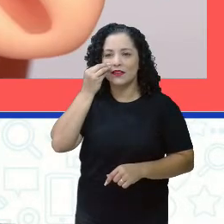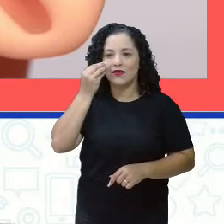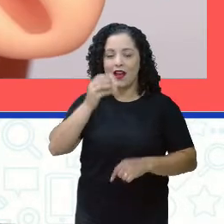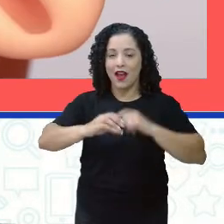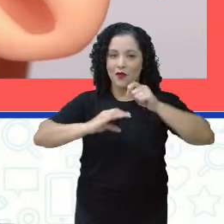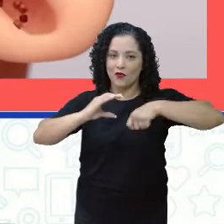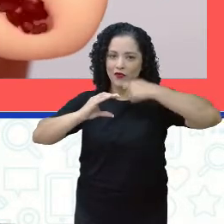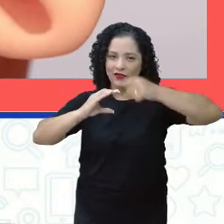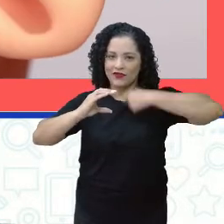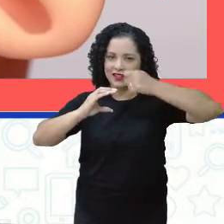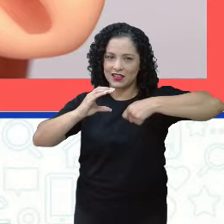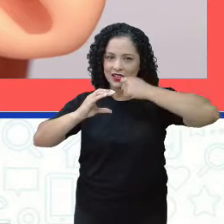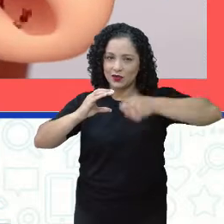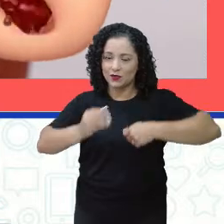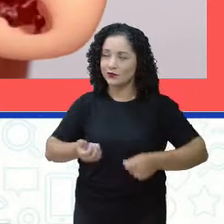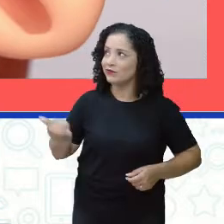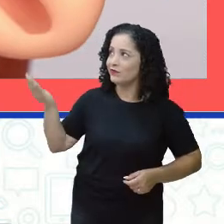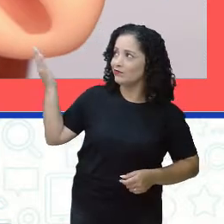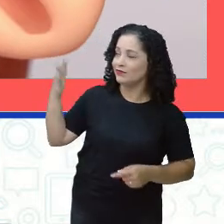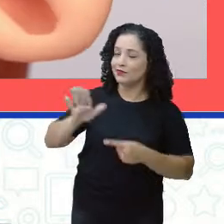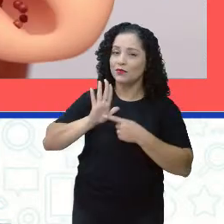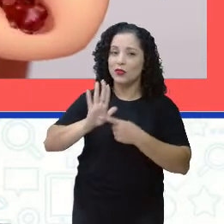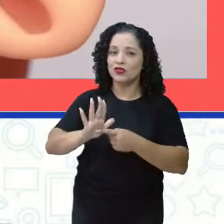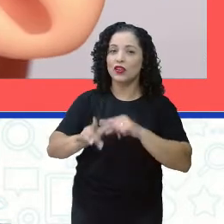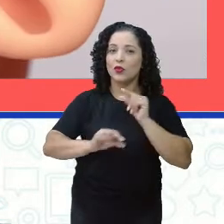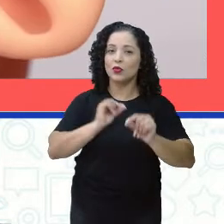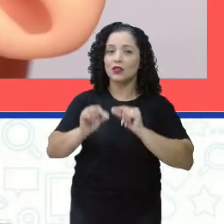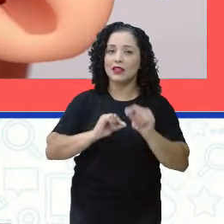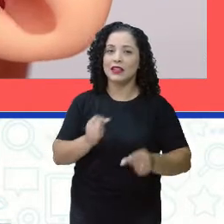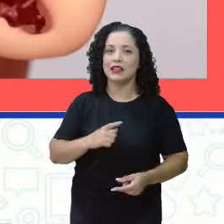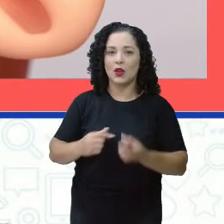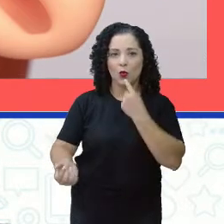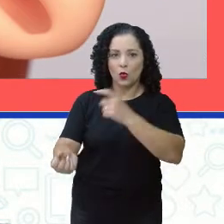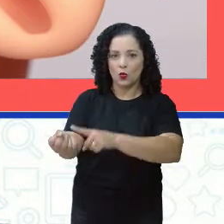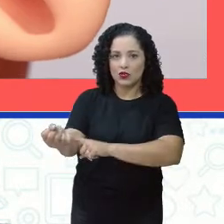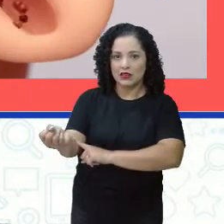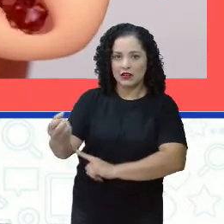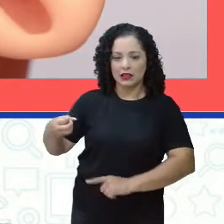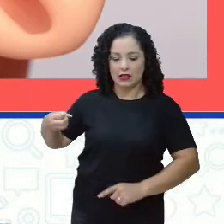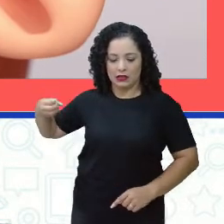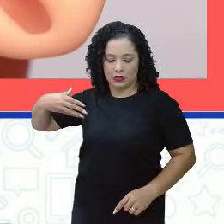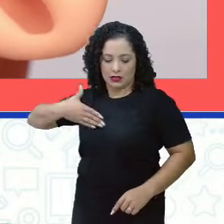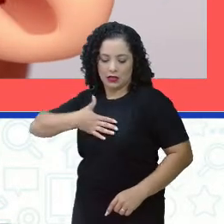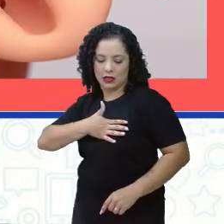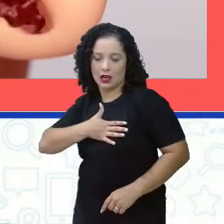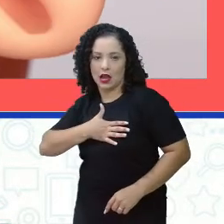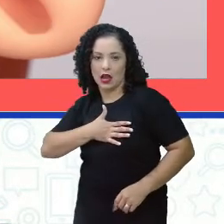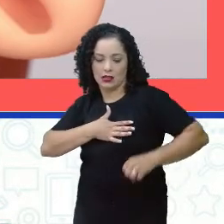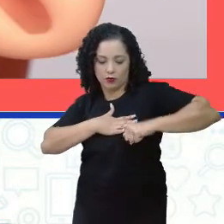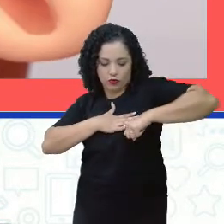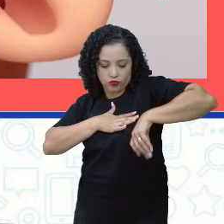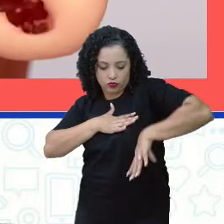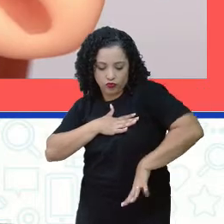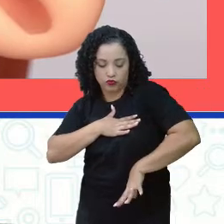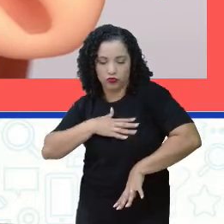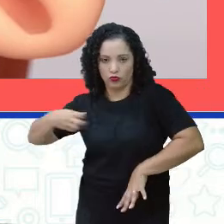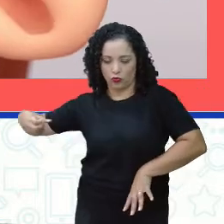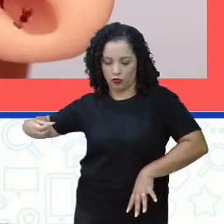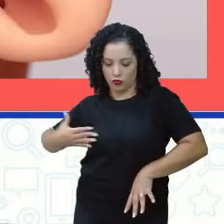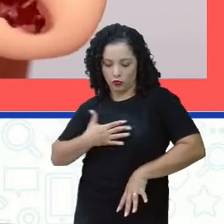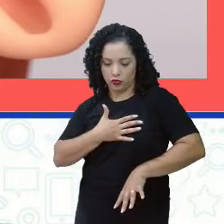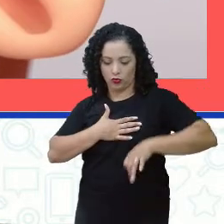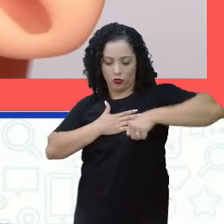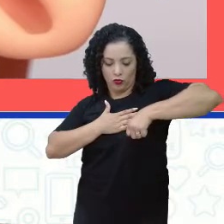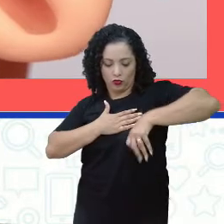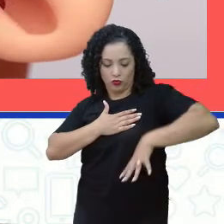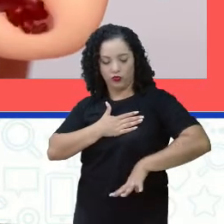videozinho, o que ele está mostrando. O sangue está entrando por uma parte, saindo por outra, a representação. Então, aí nós temos